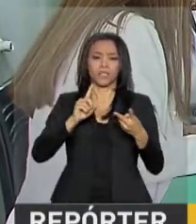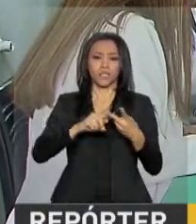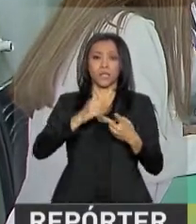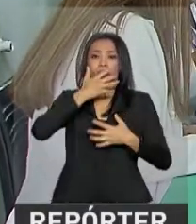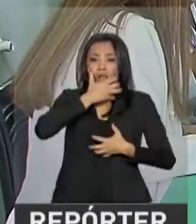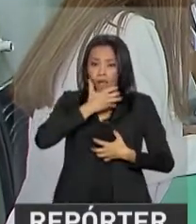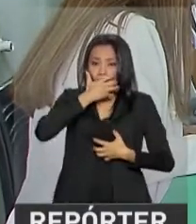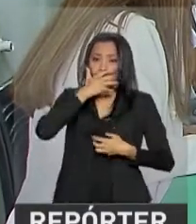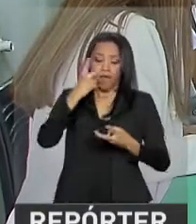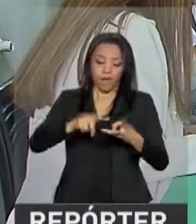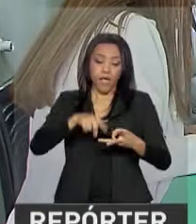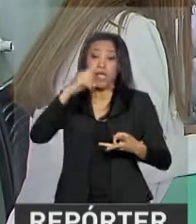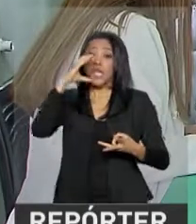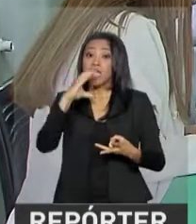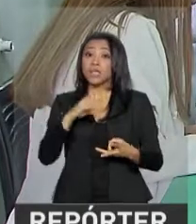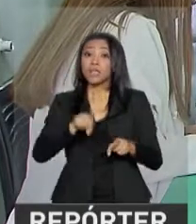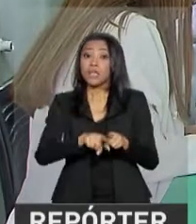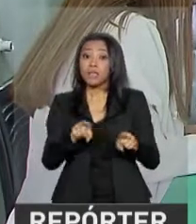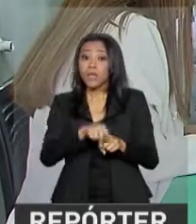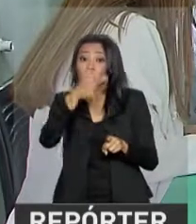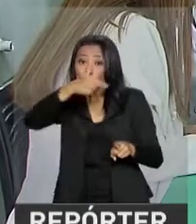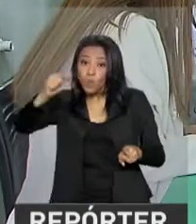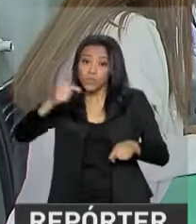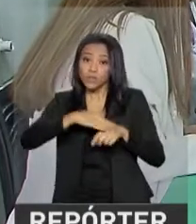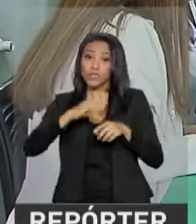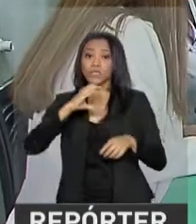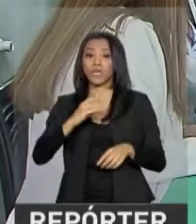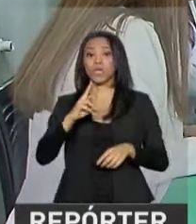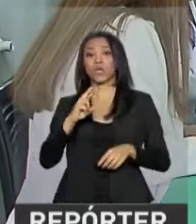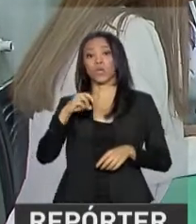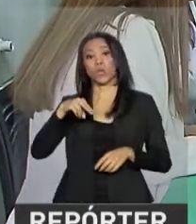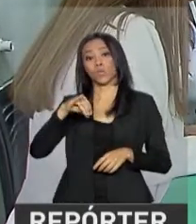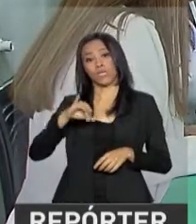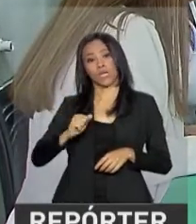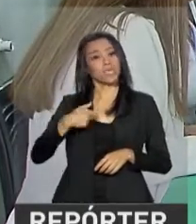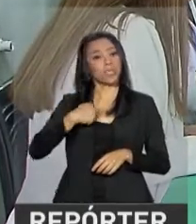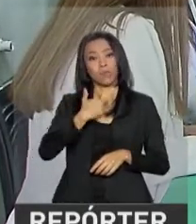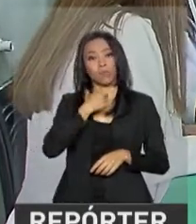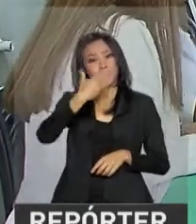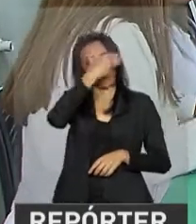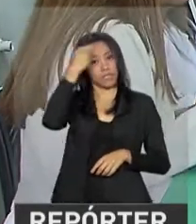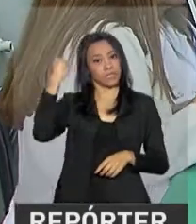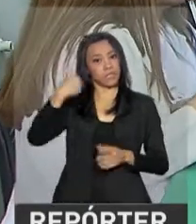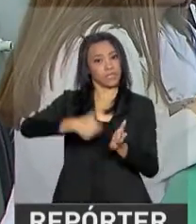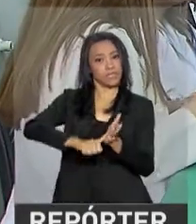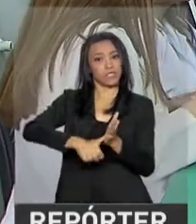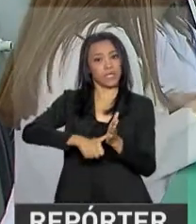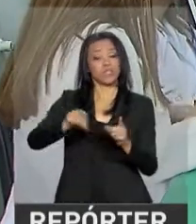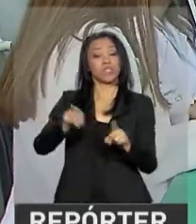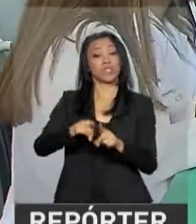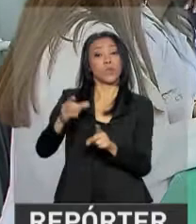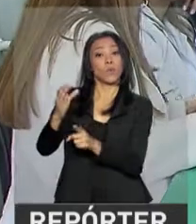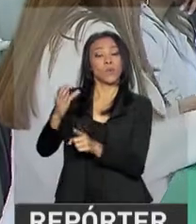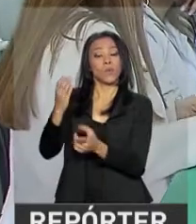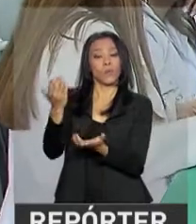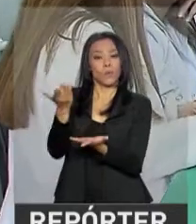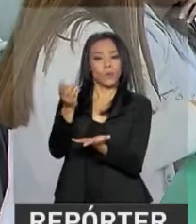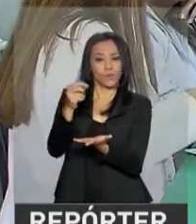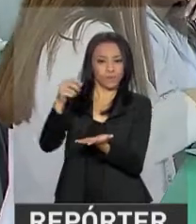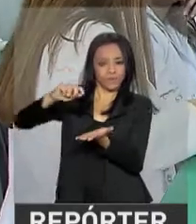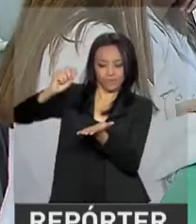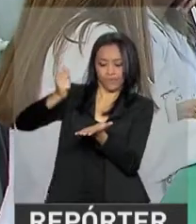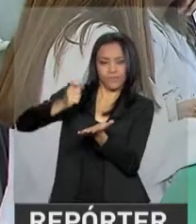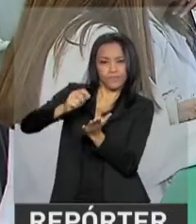os postos de saúde. Mas neste caso, não podem esquecer a carteira de identidade, o cartão de vacinação e também uma receita assinada